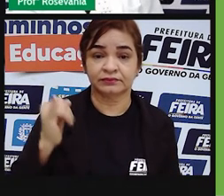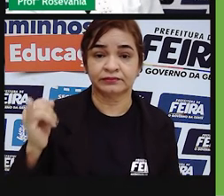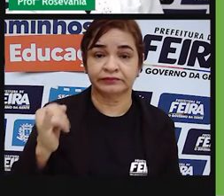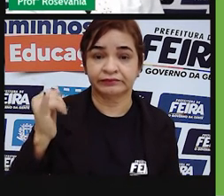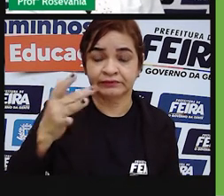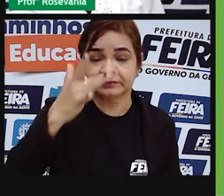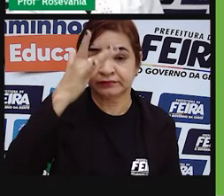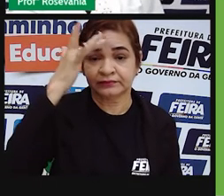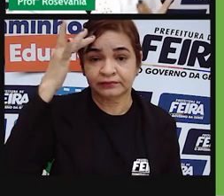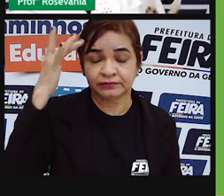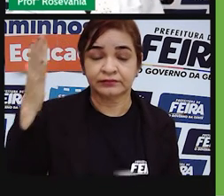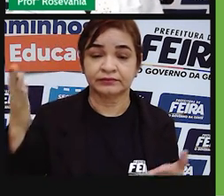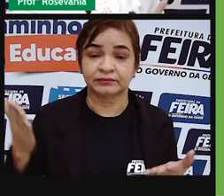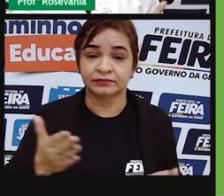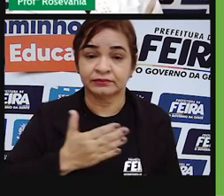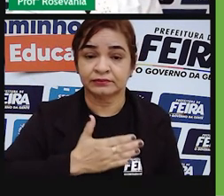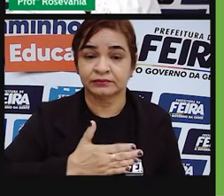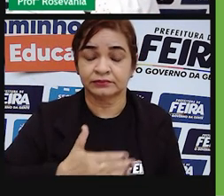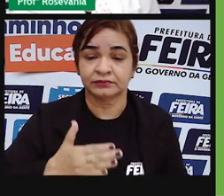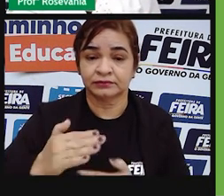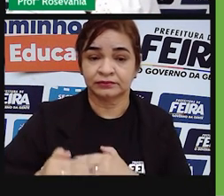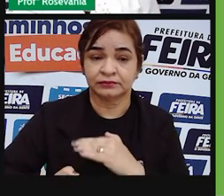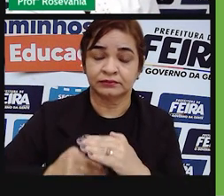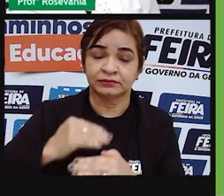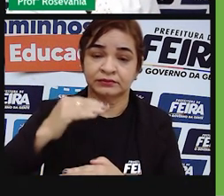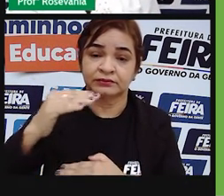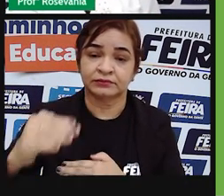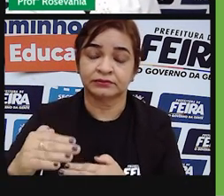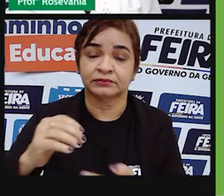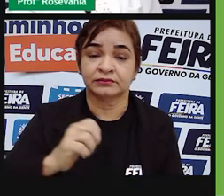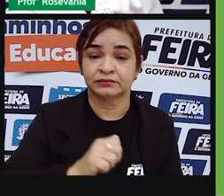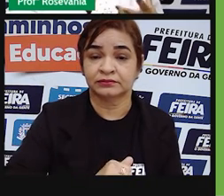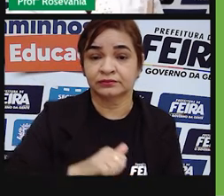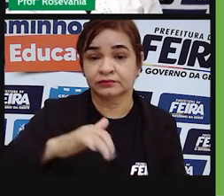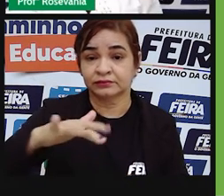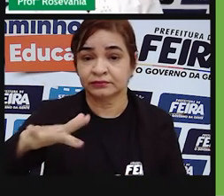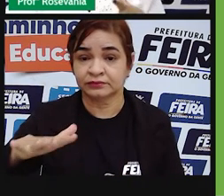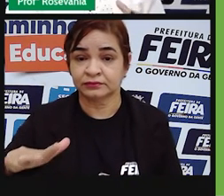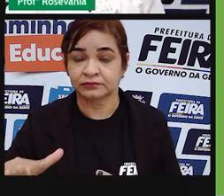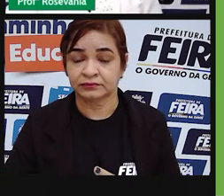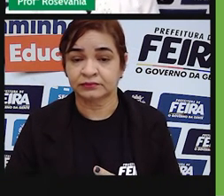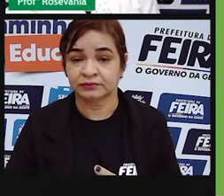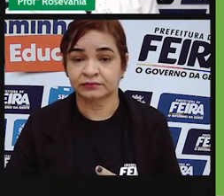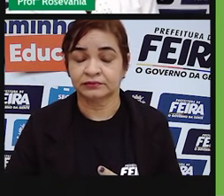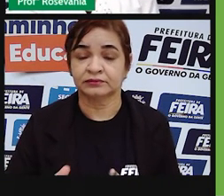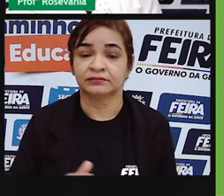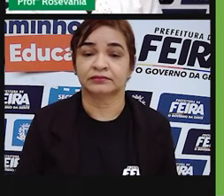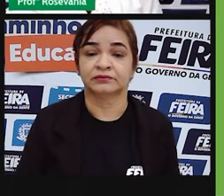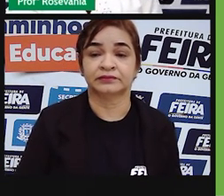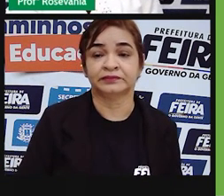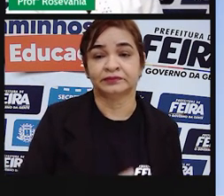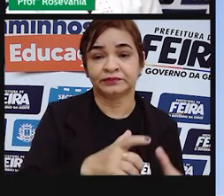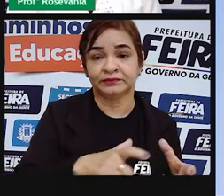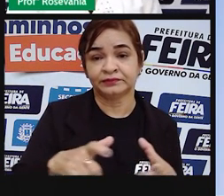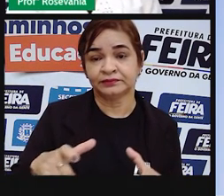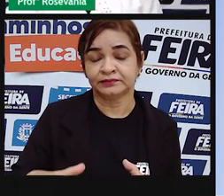embora ela ainda até hoje continue com muitas características naturais, né, atuantes aí nessa